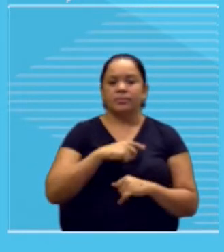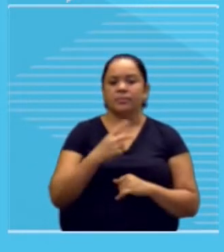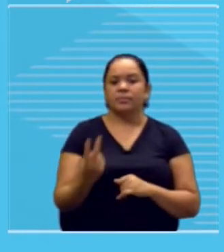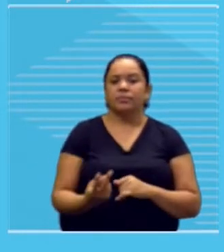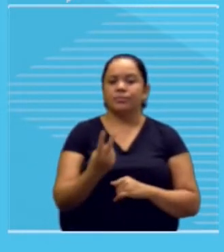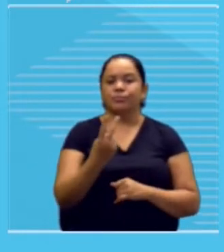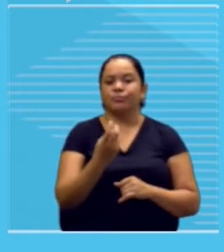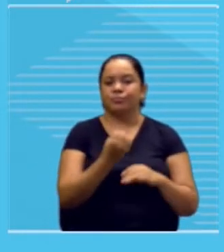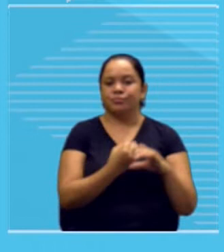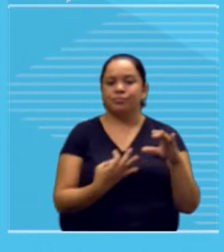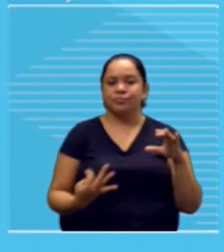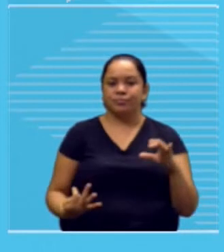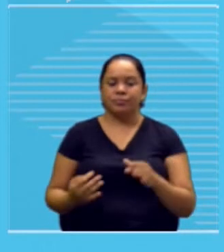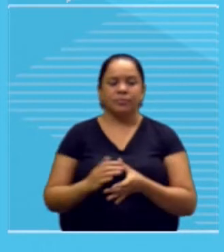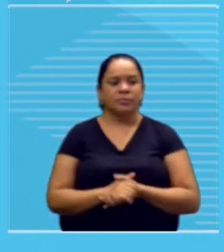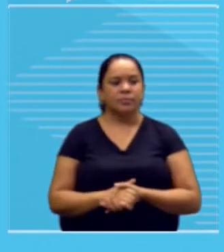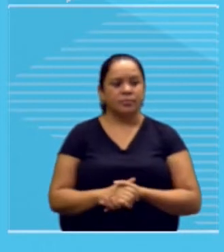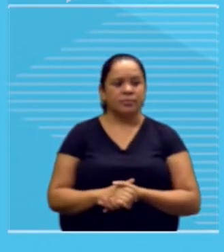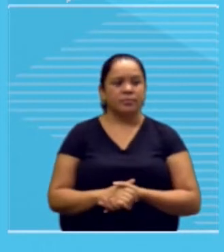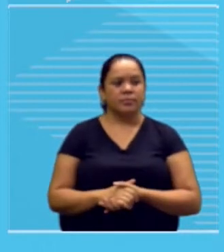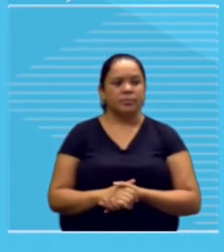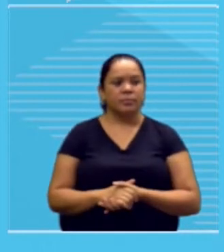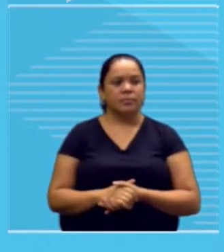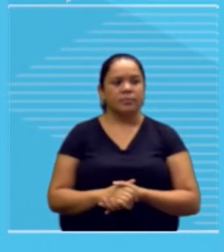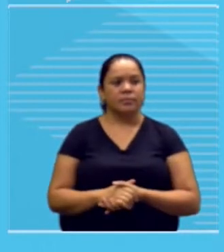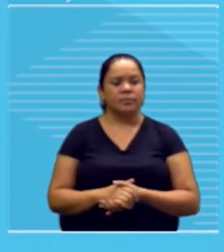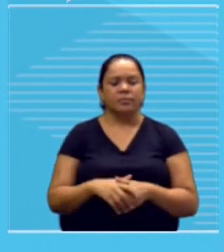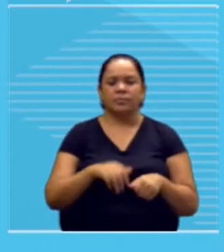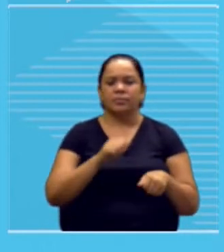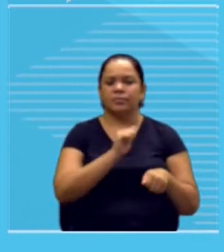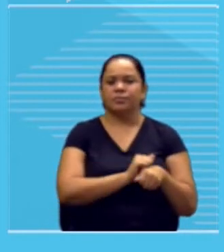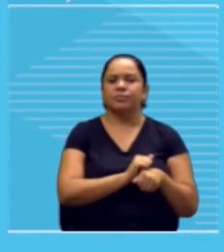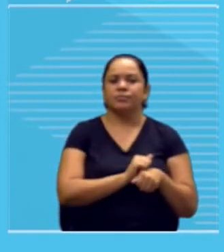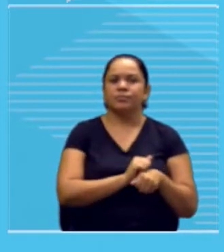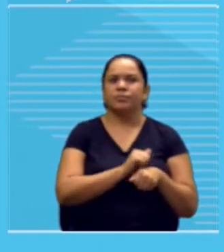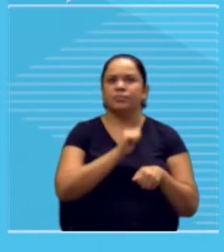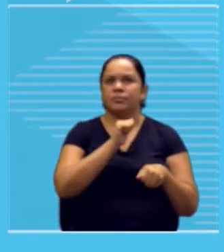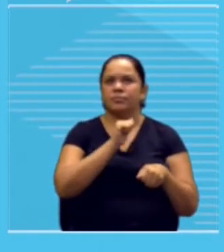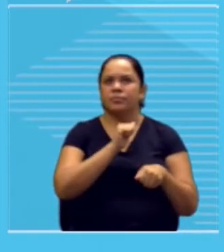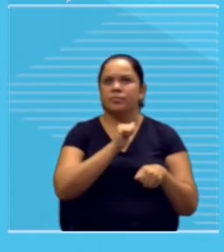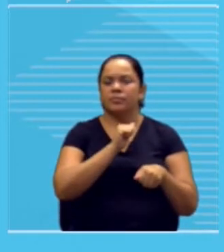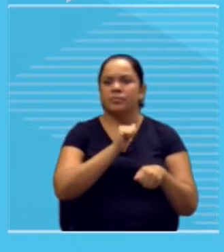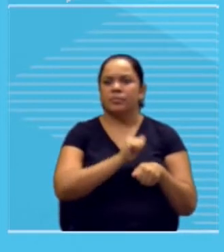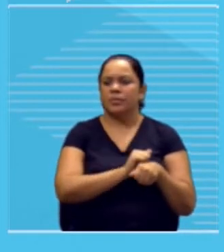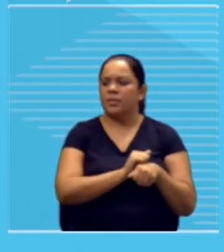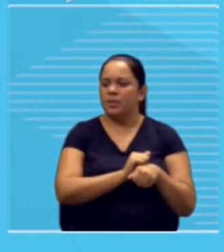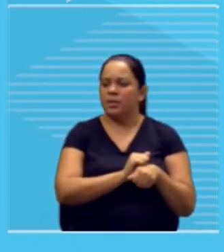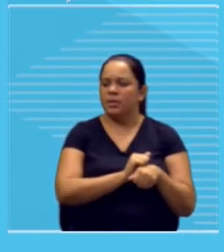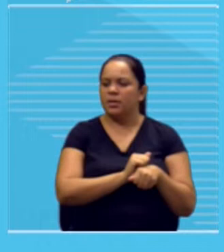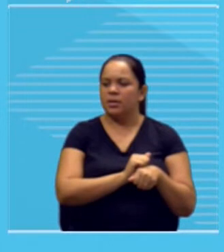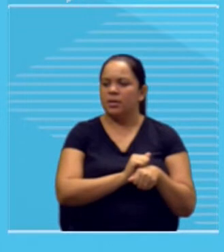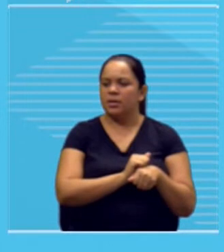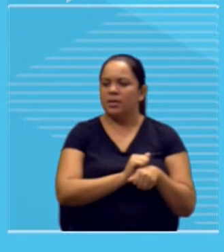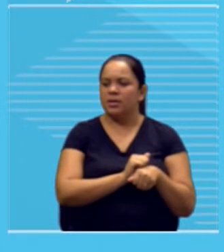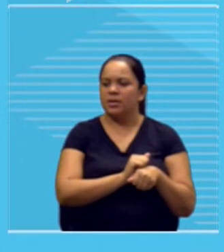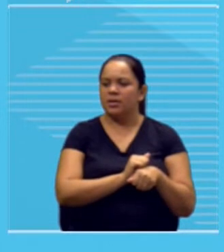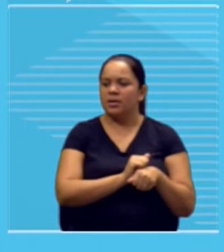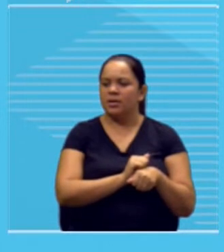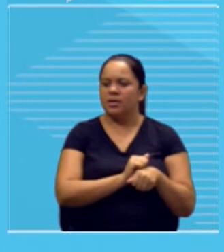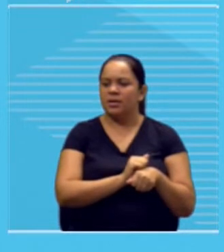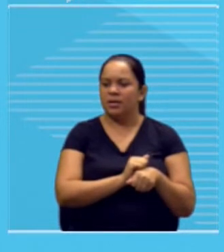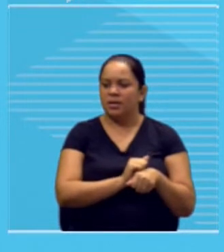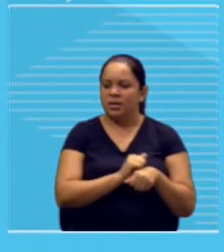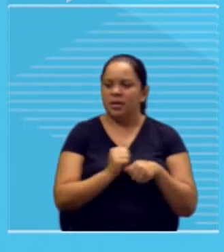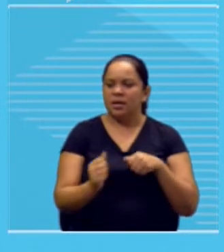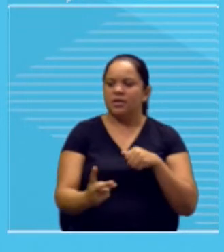primeira delas advérbio de sequência sequência Professor primeiro você faz isso em seguida